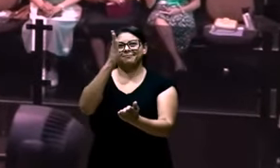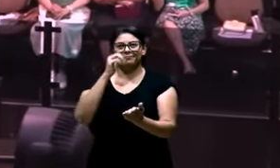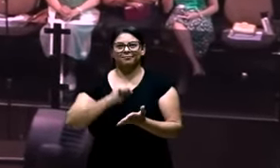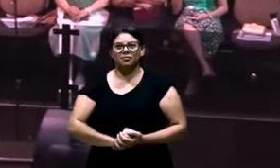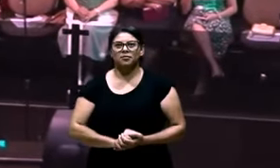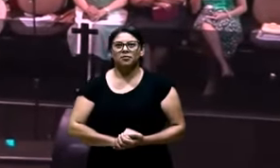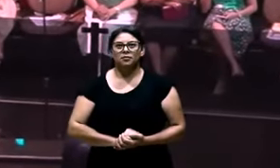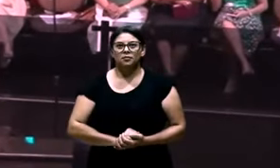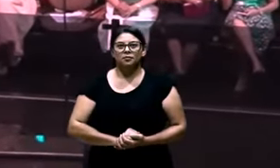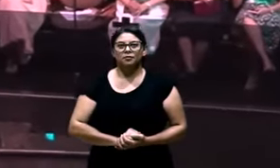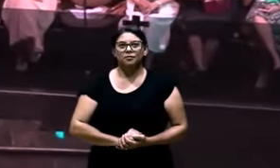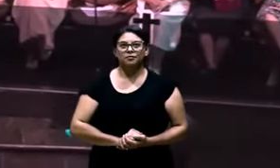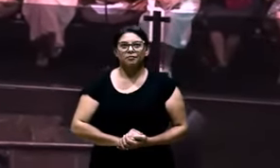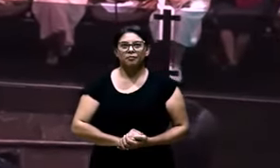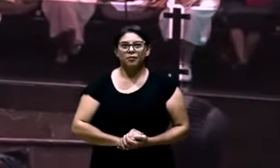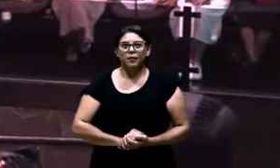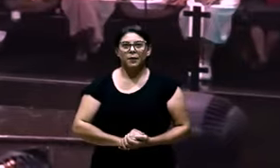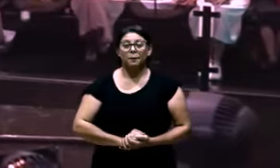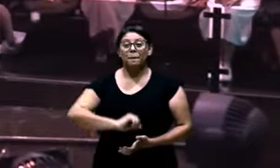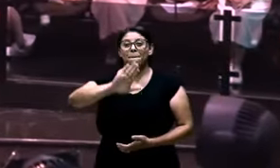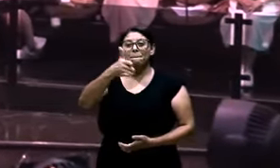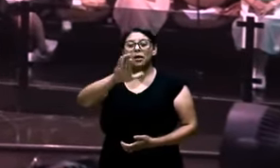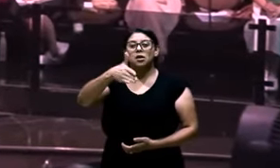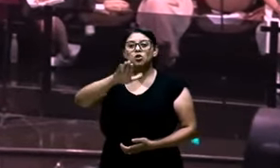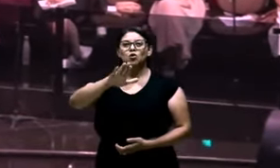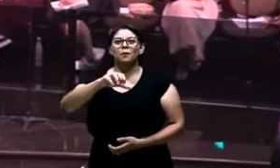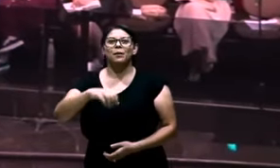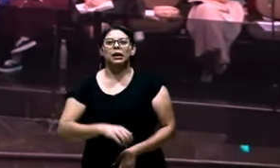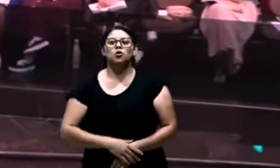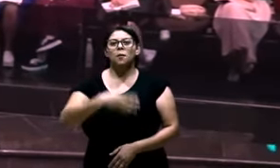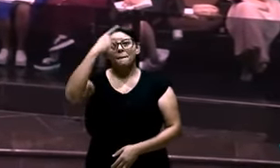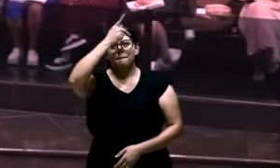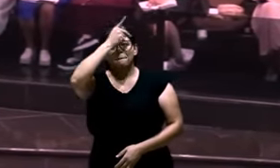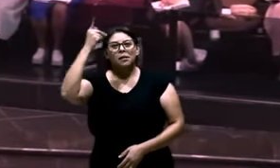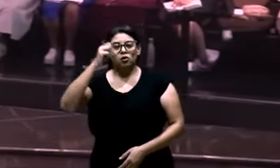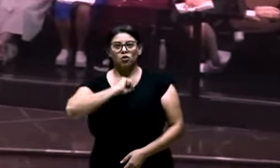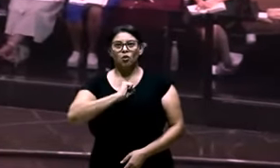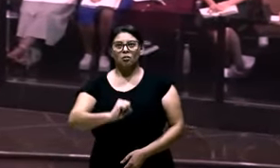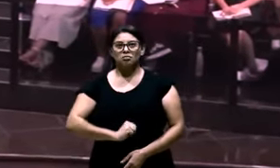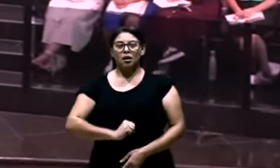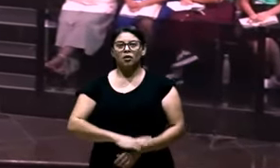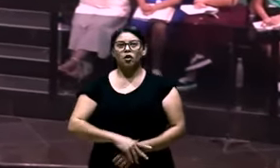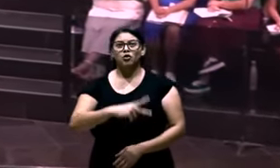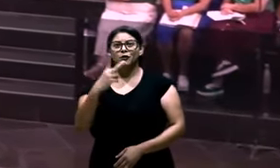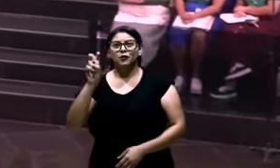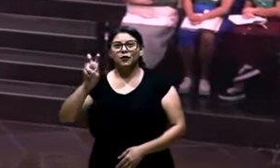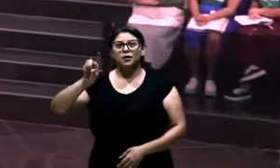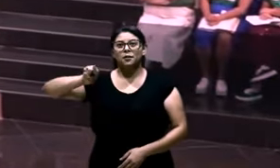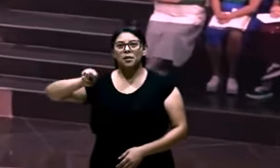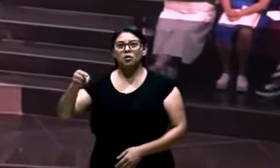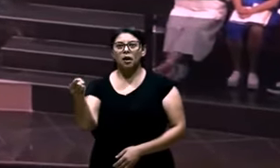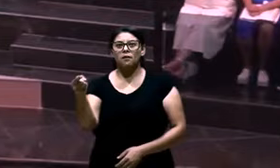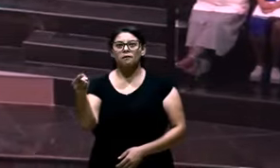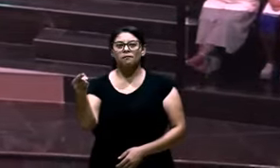ou 25 mil sacerdotes. É possível que alguém fosse sacerdote e não entrasse pelo menos uma única vez dentro do templo